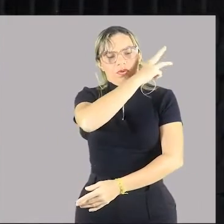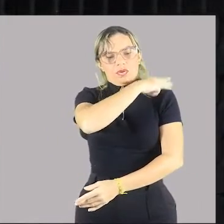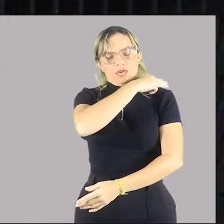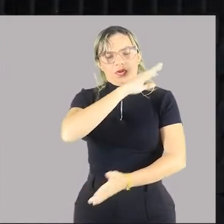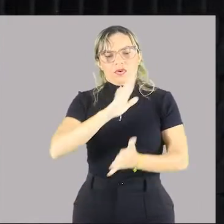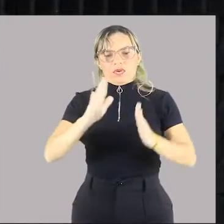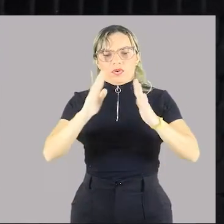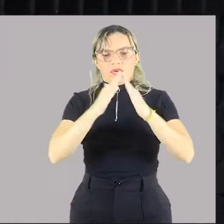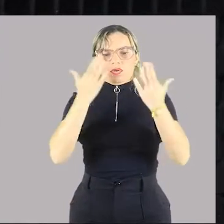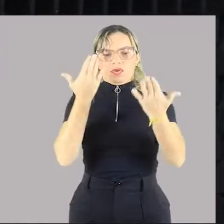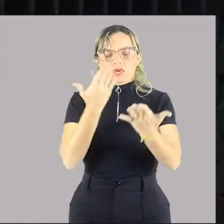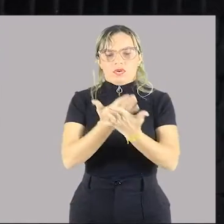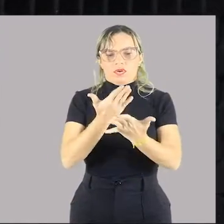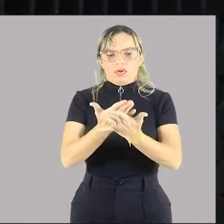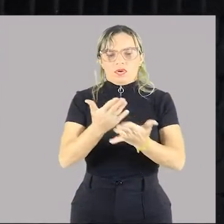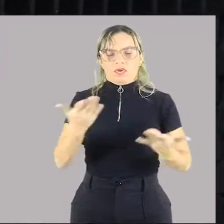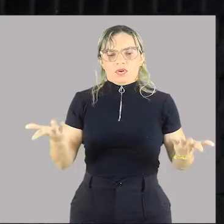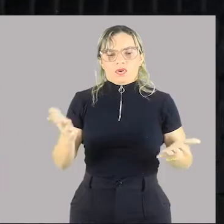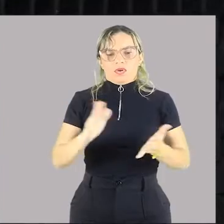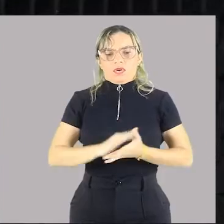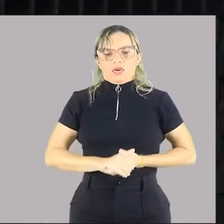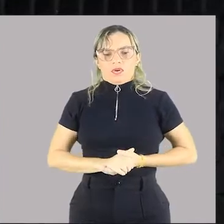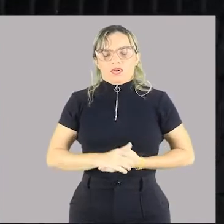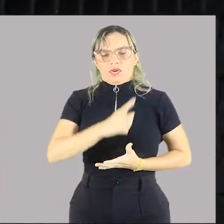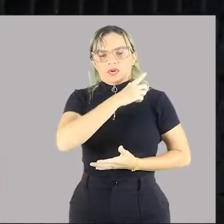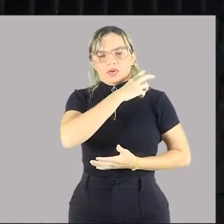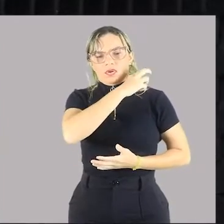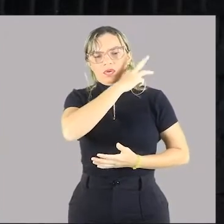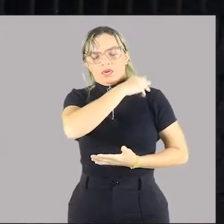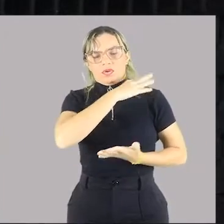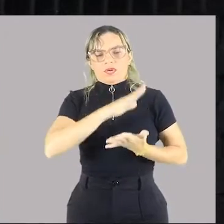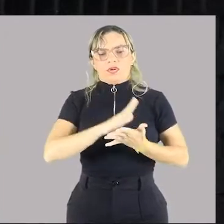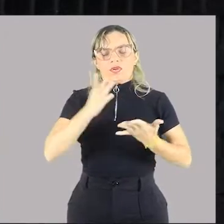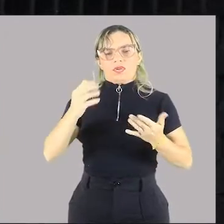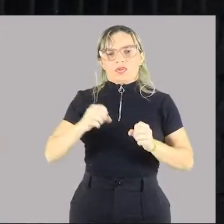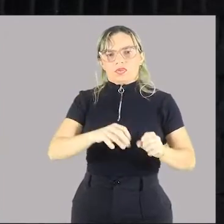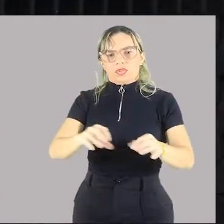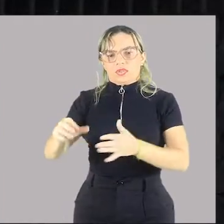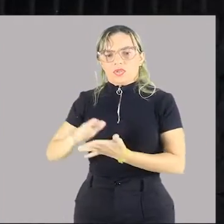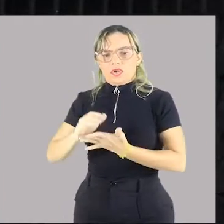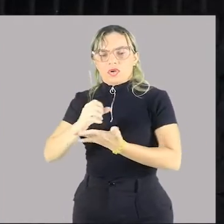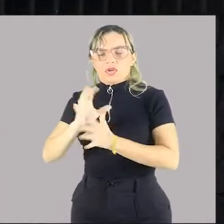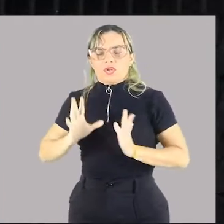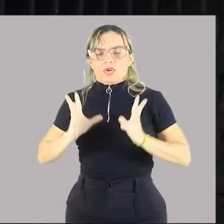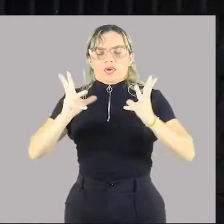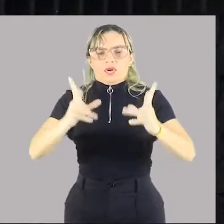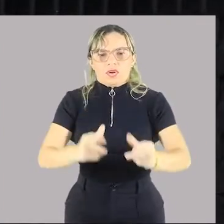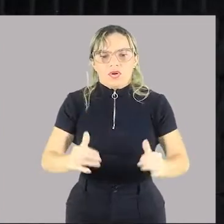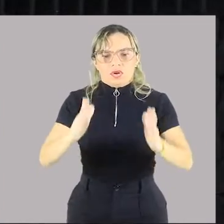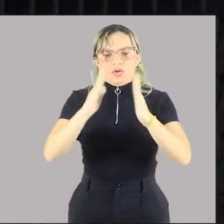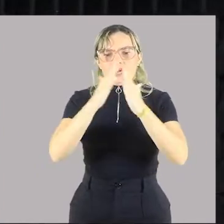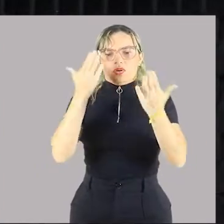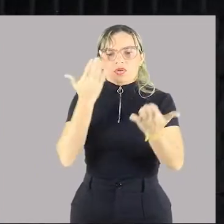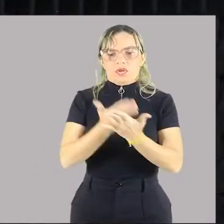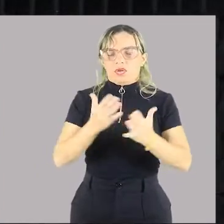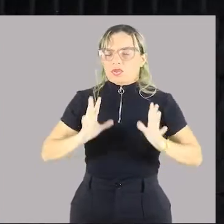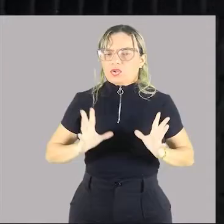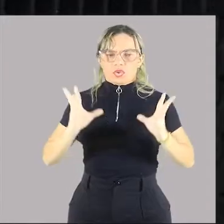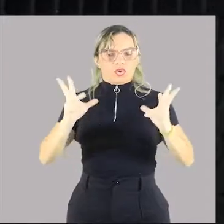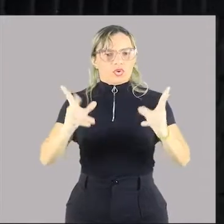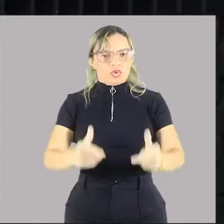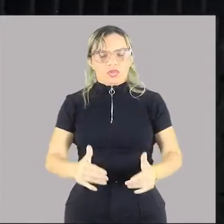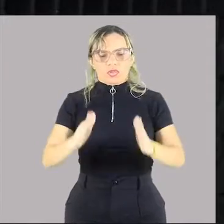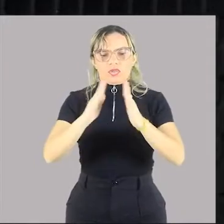as escolas secundaristas de educação de base, todas essas escolas de educação básica, todas